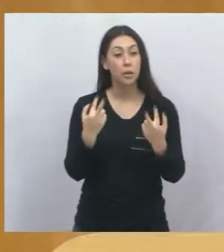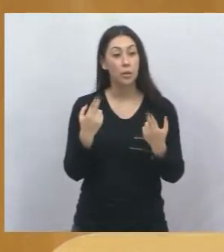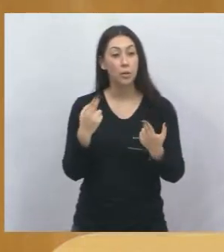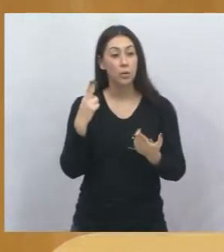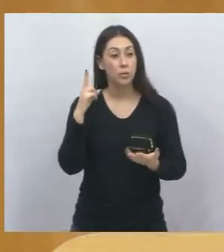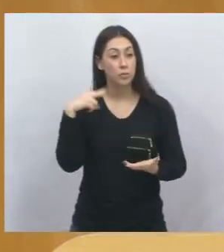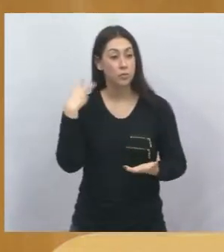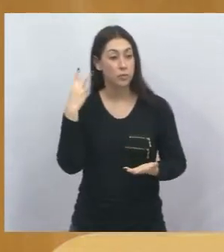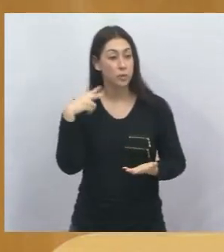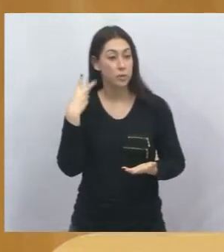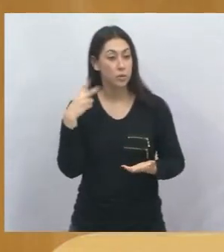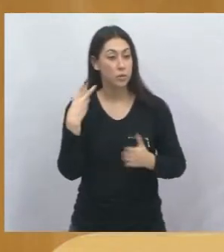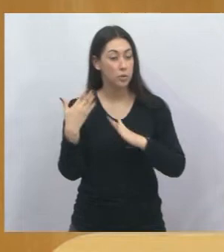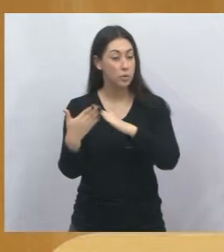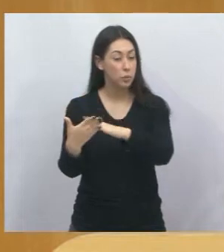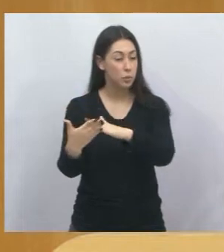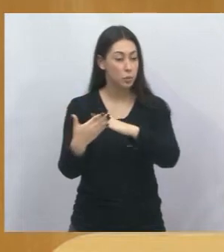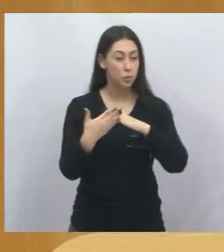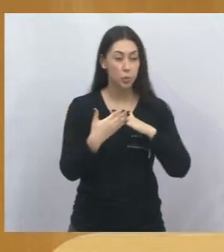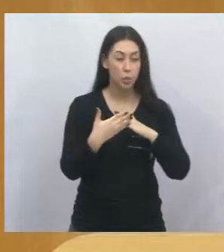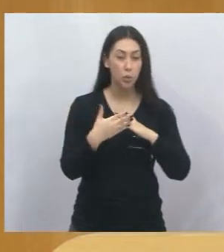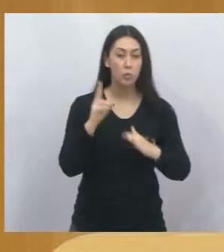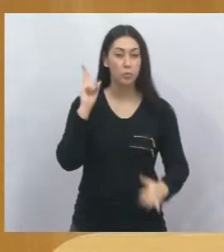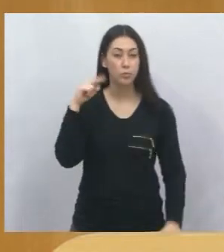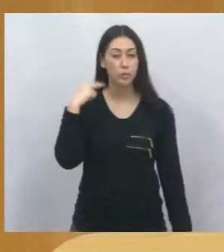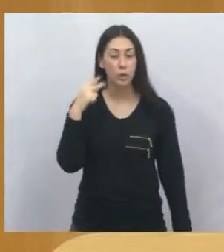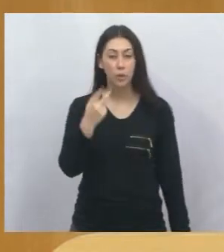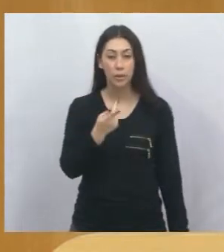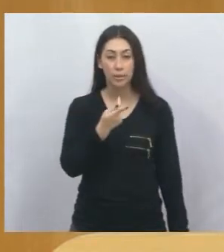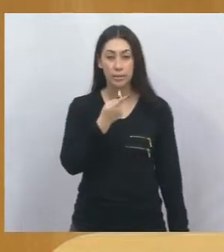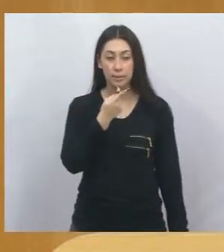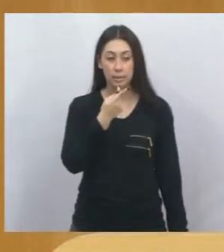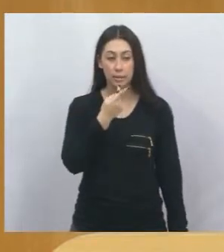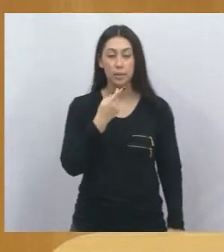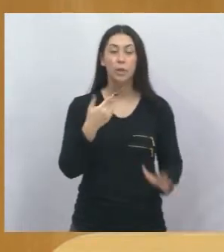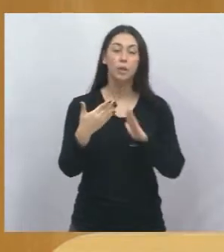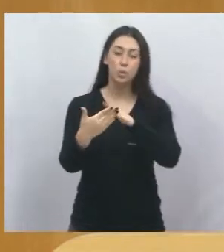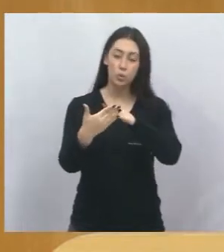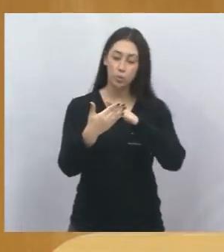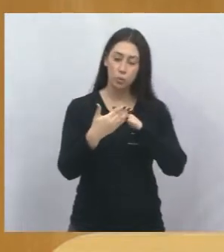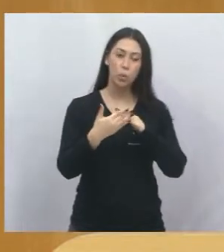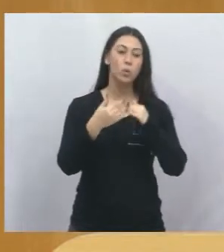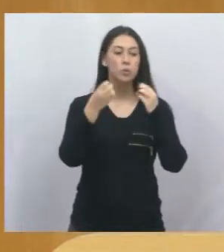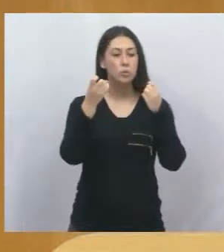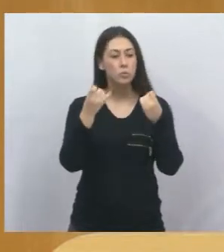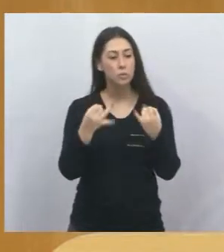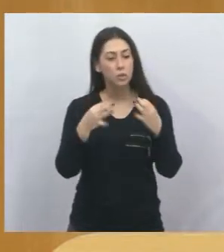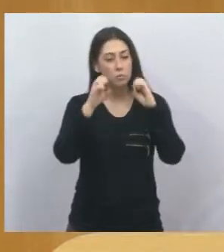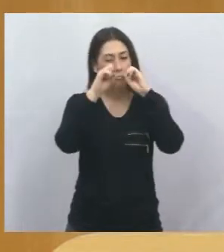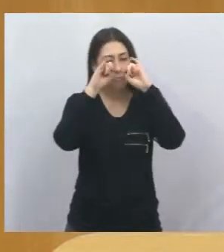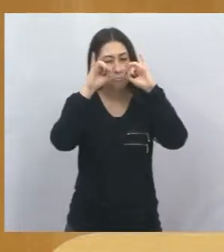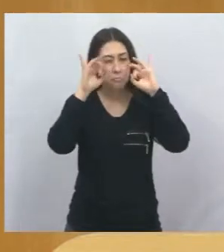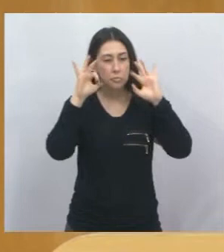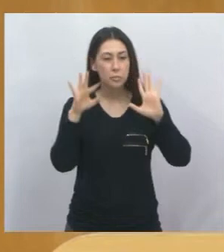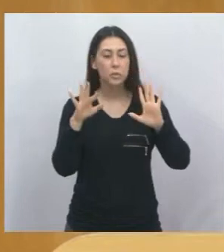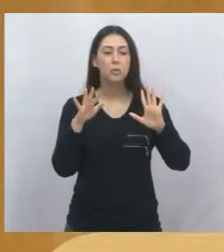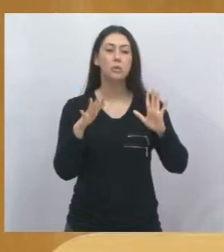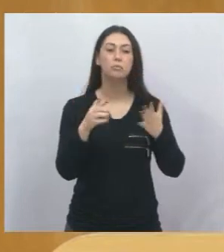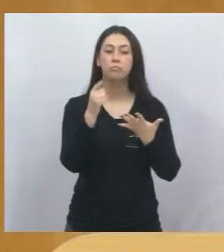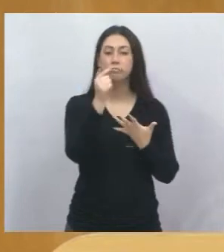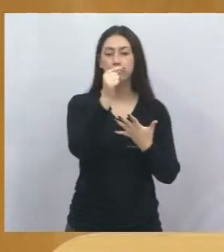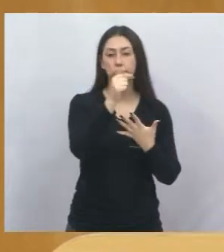que nos auxiliou e muito, o vereador Hernani, trazendo uma maior clareza diante de todos